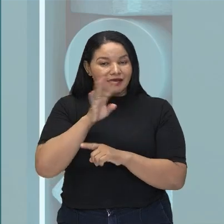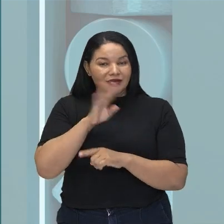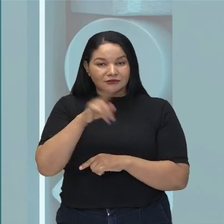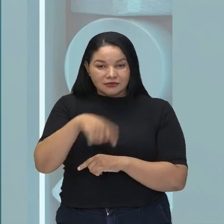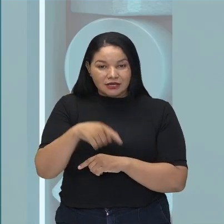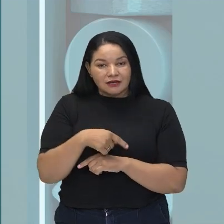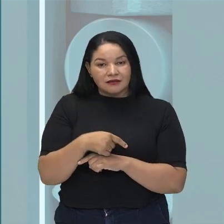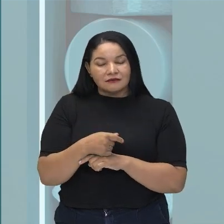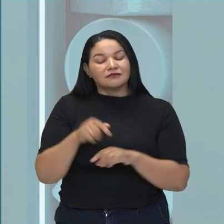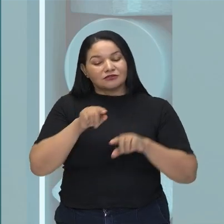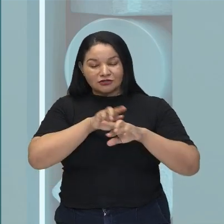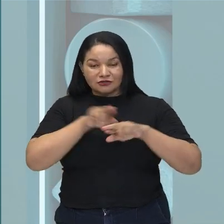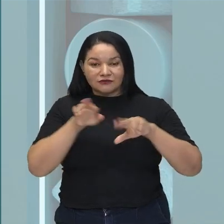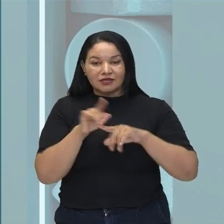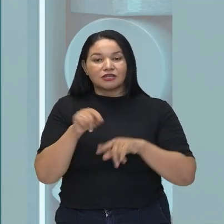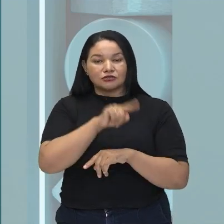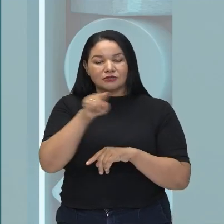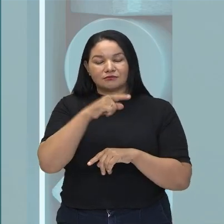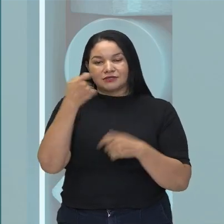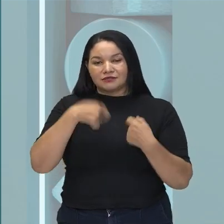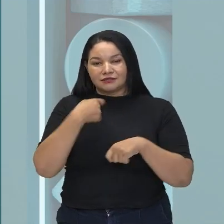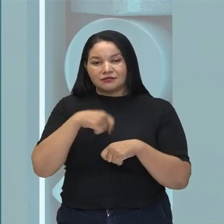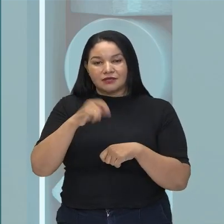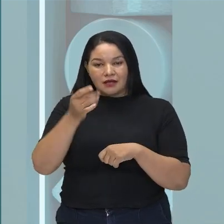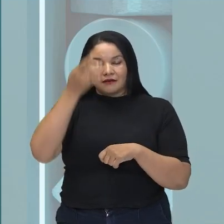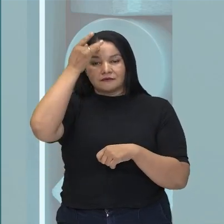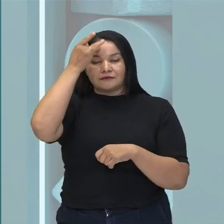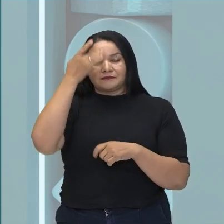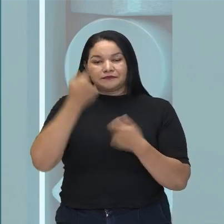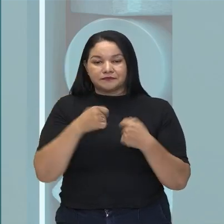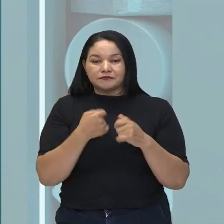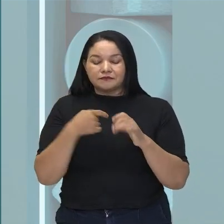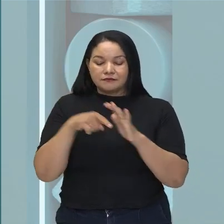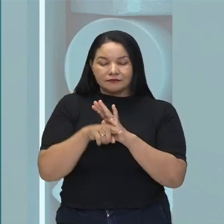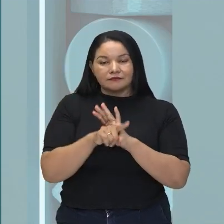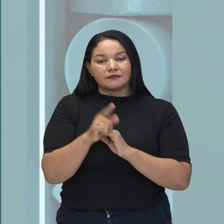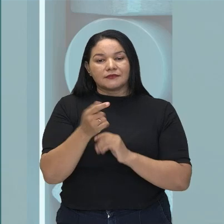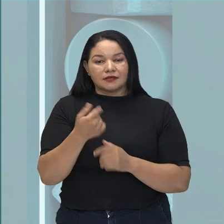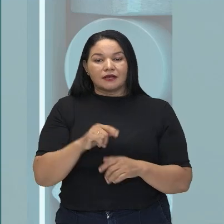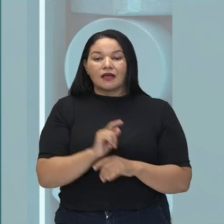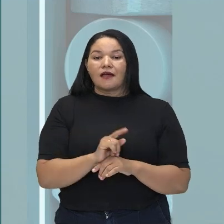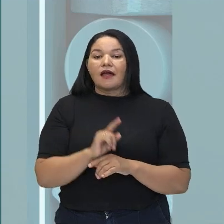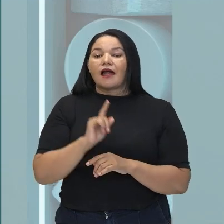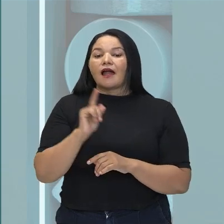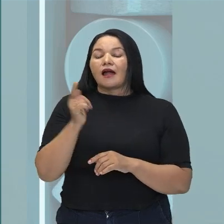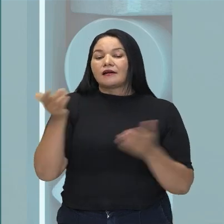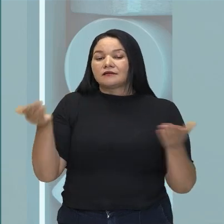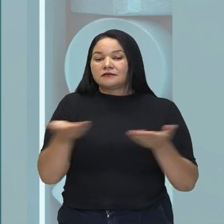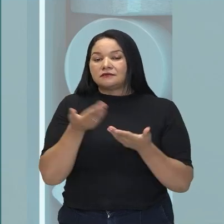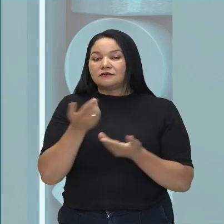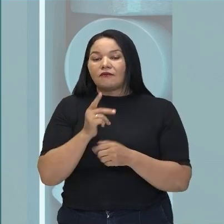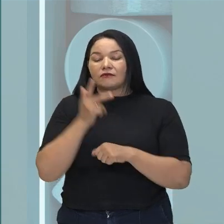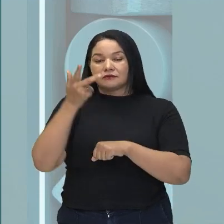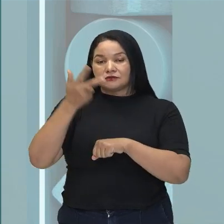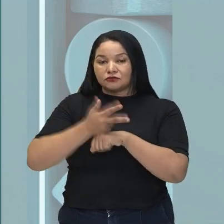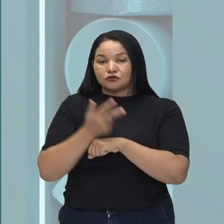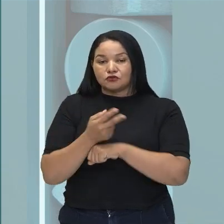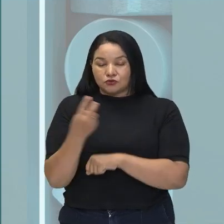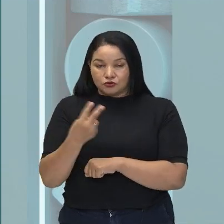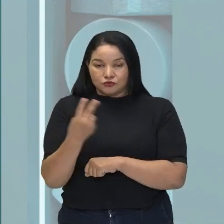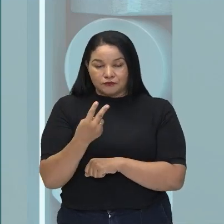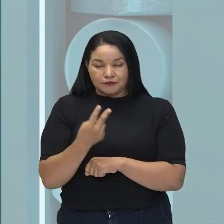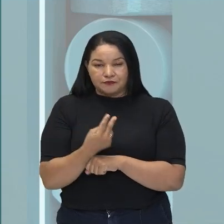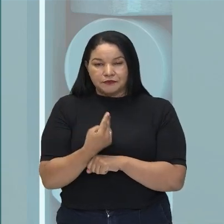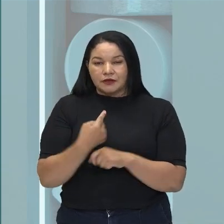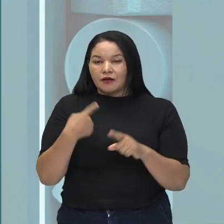algo diferente para a gente aprender e a se aprofundar. Agora a gente vai retornar lá no nosso segundo vídeo, no texto